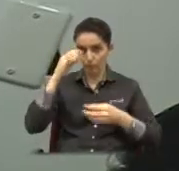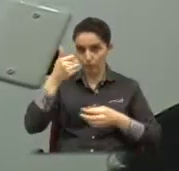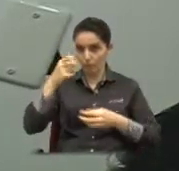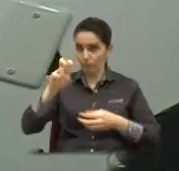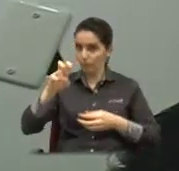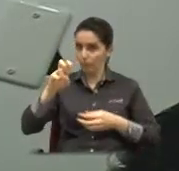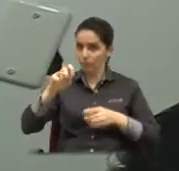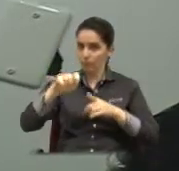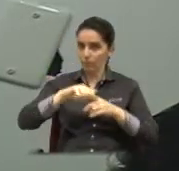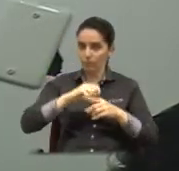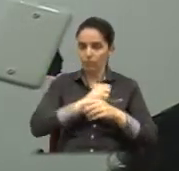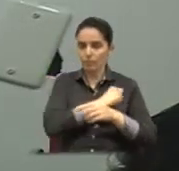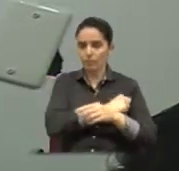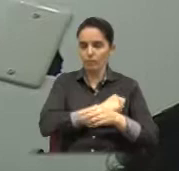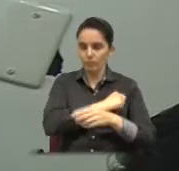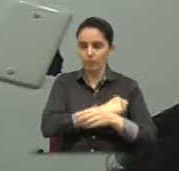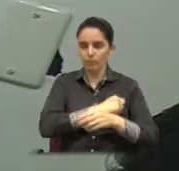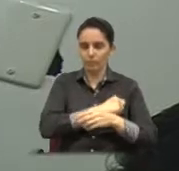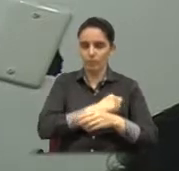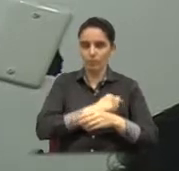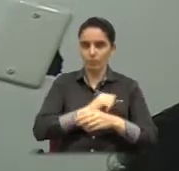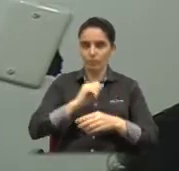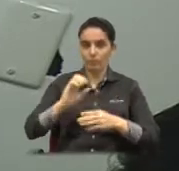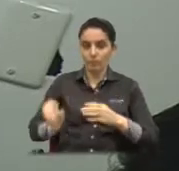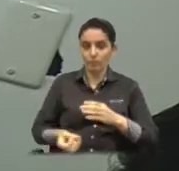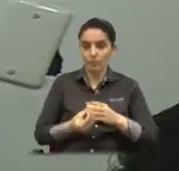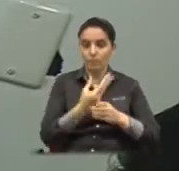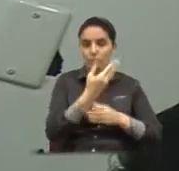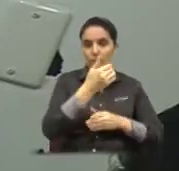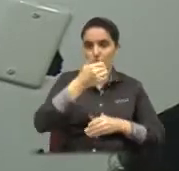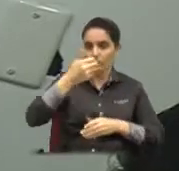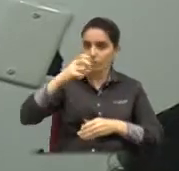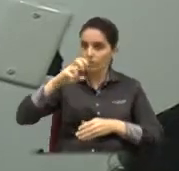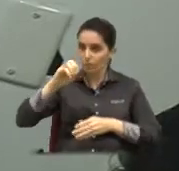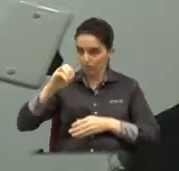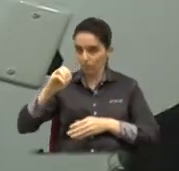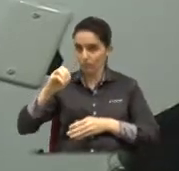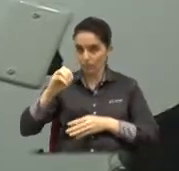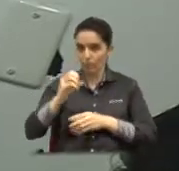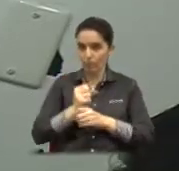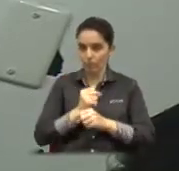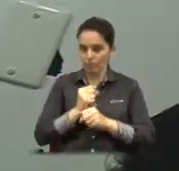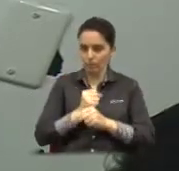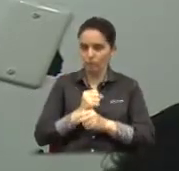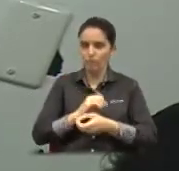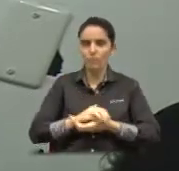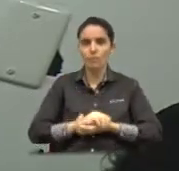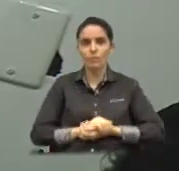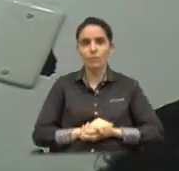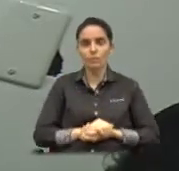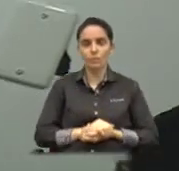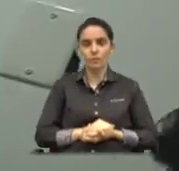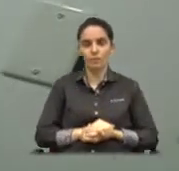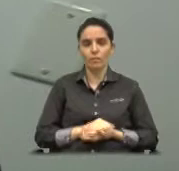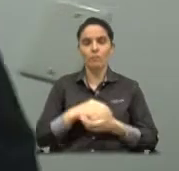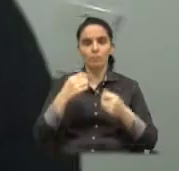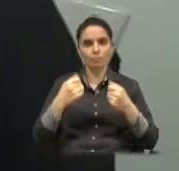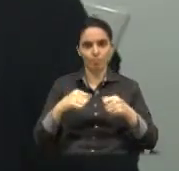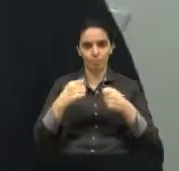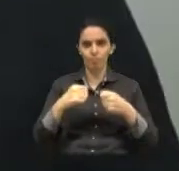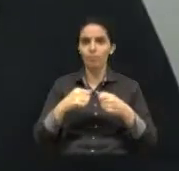agosto, que comemorou os 150 anos de existência, nós não poderíamos deixar